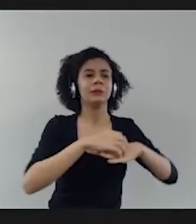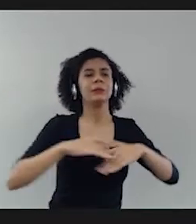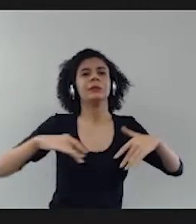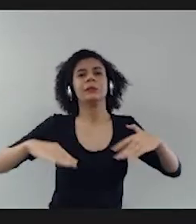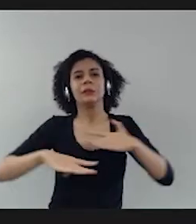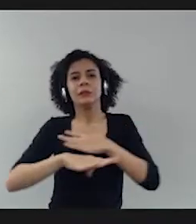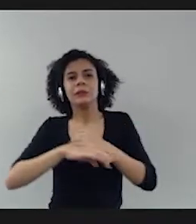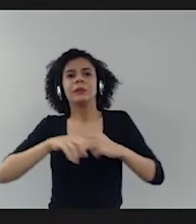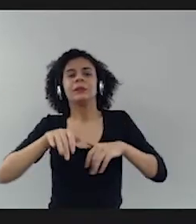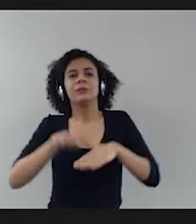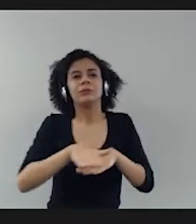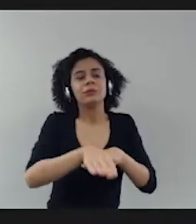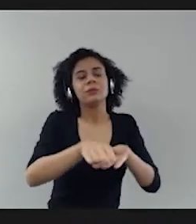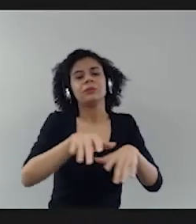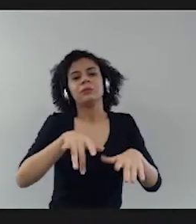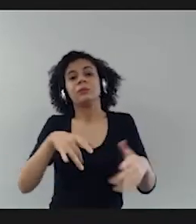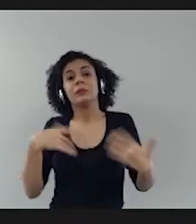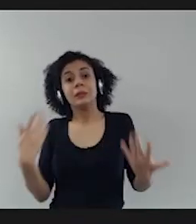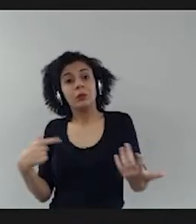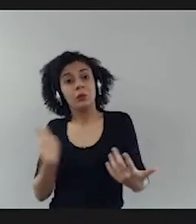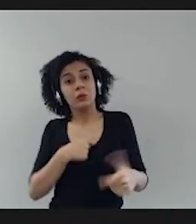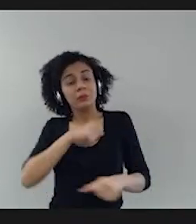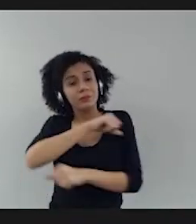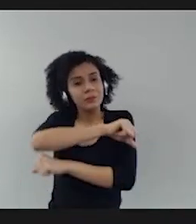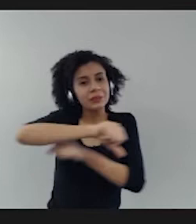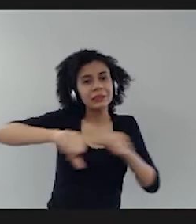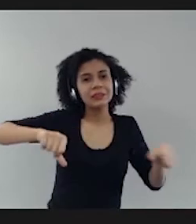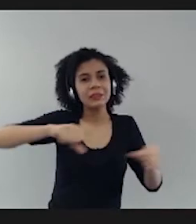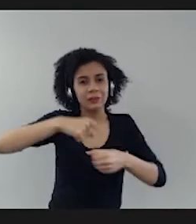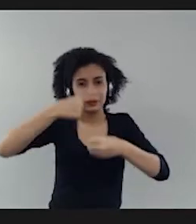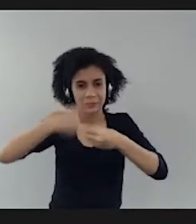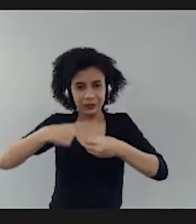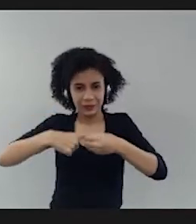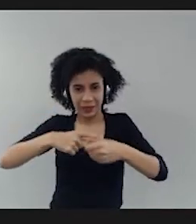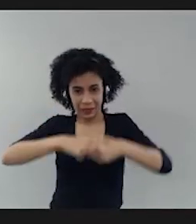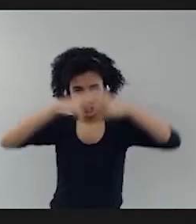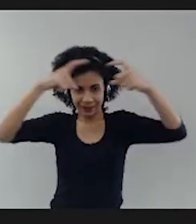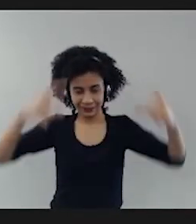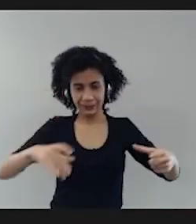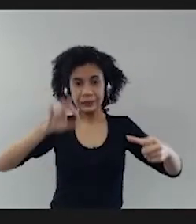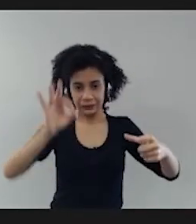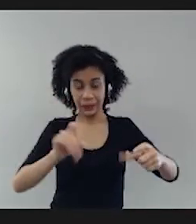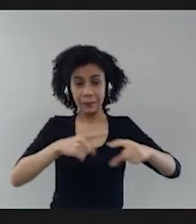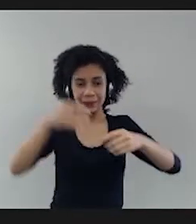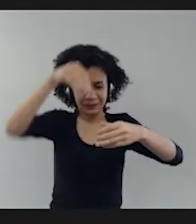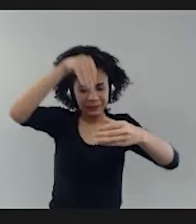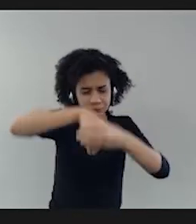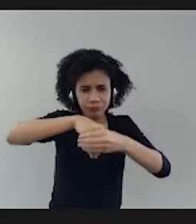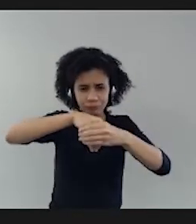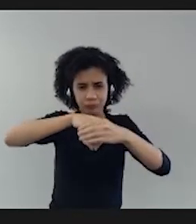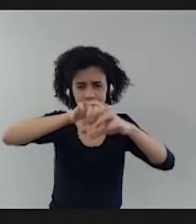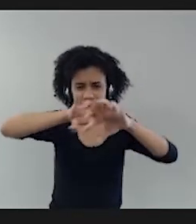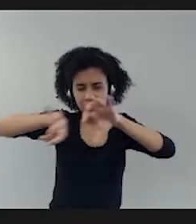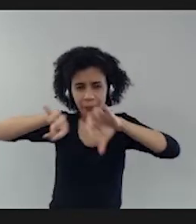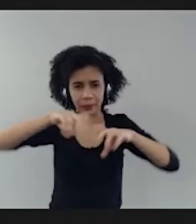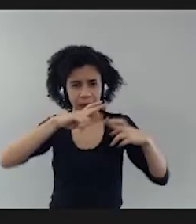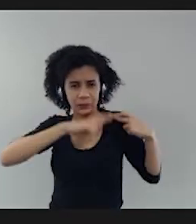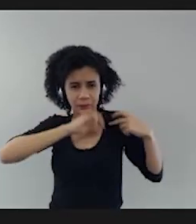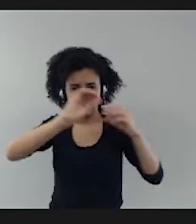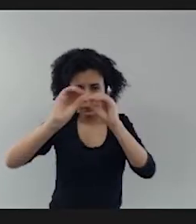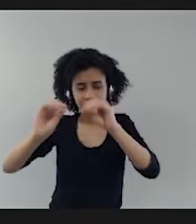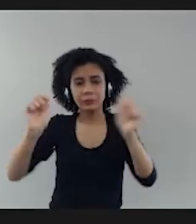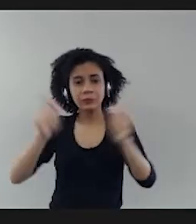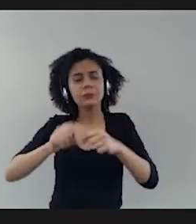Então, nós temos que transformar as cidades grandes em várias pequenas cidades, em que as pessoas possam caminhar, possam usar